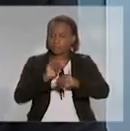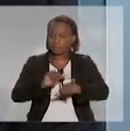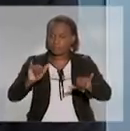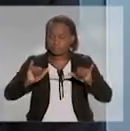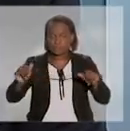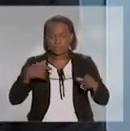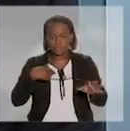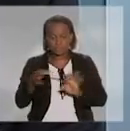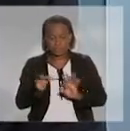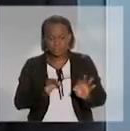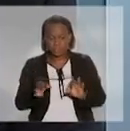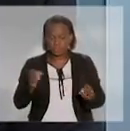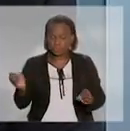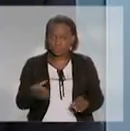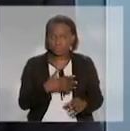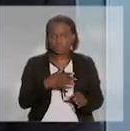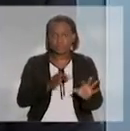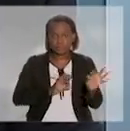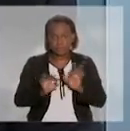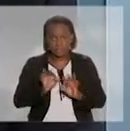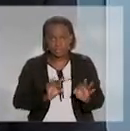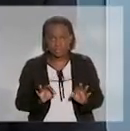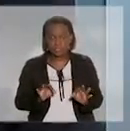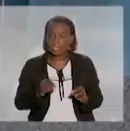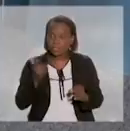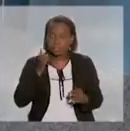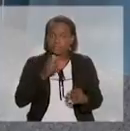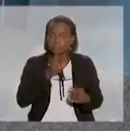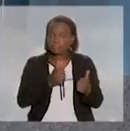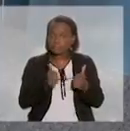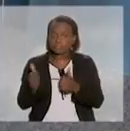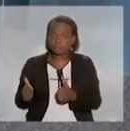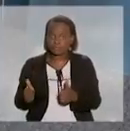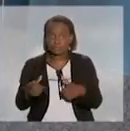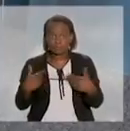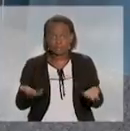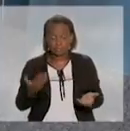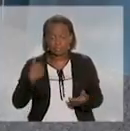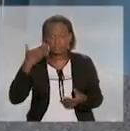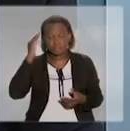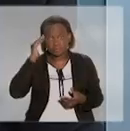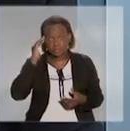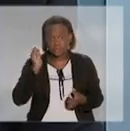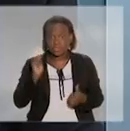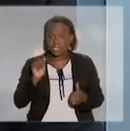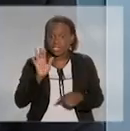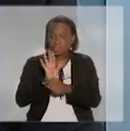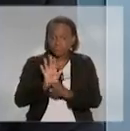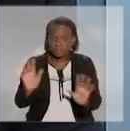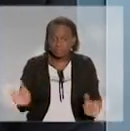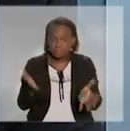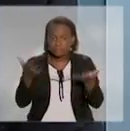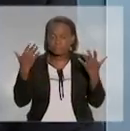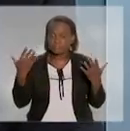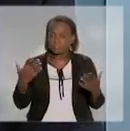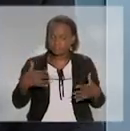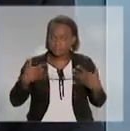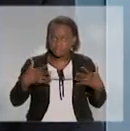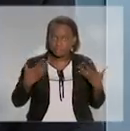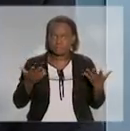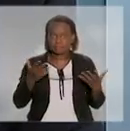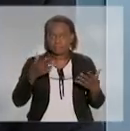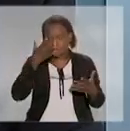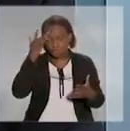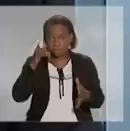disseminar, divulgar seus projetos que eles desenvolveram e implantaram, que foram bem-sucedidos. Então, eu entendo como um grande fator motivacional